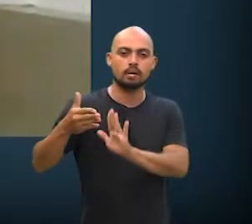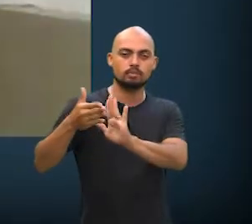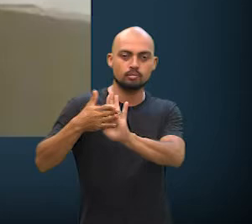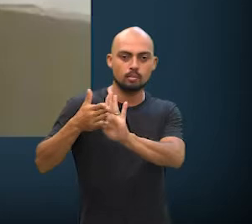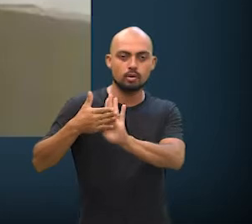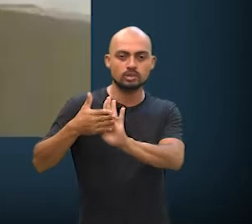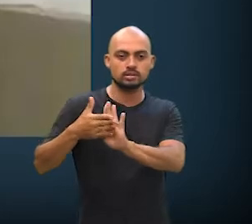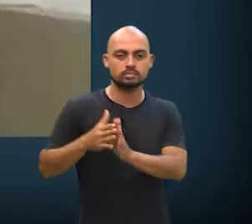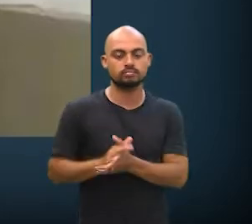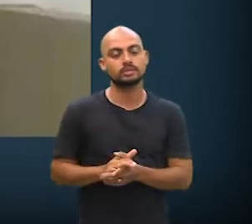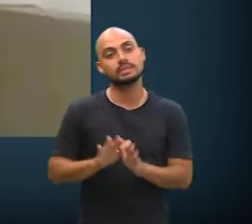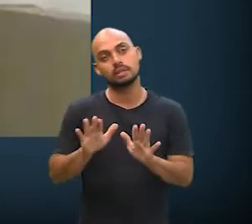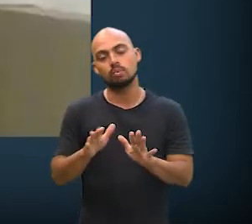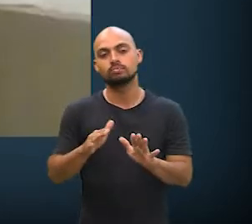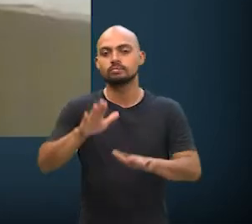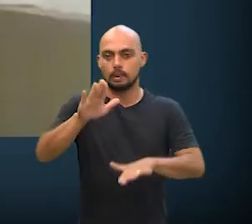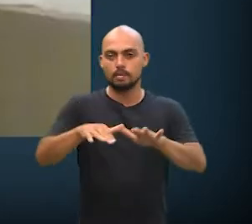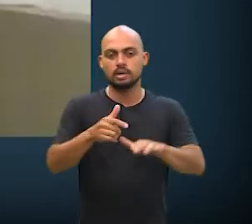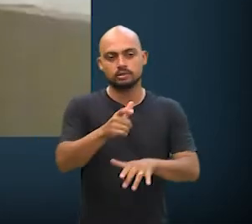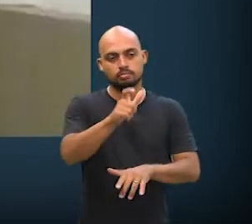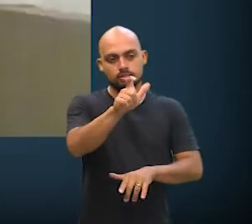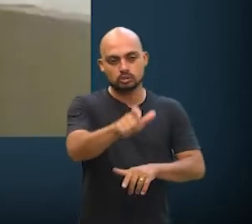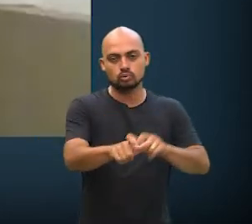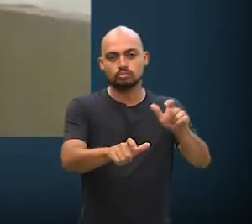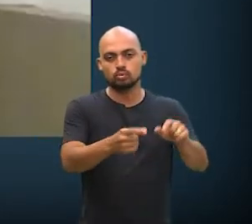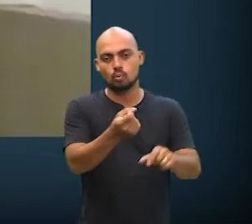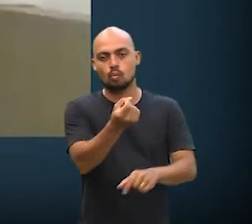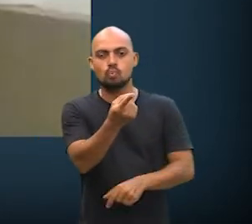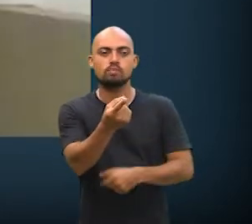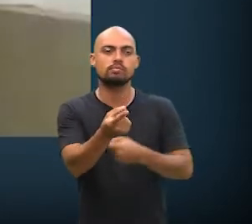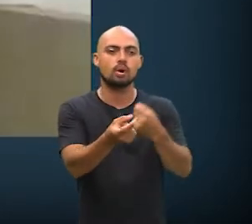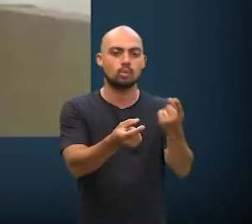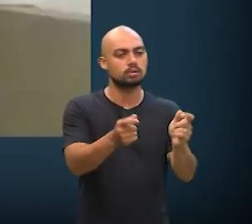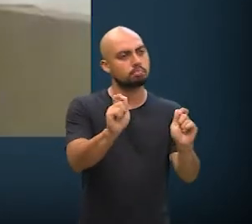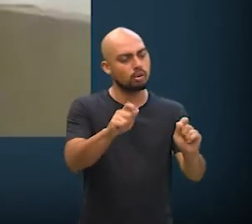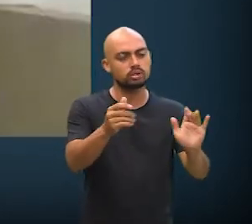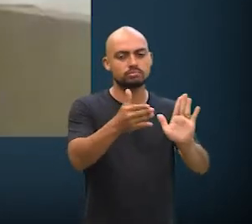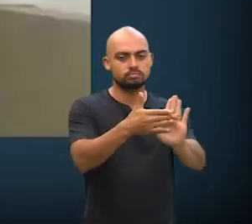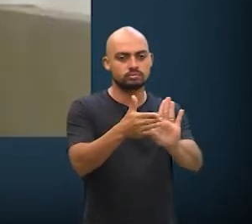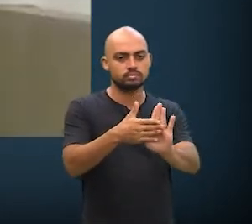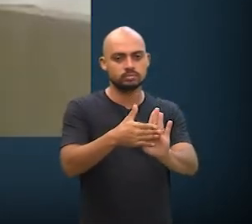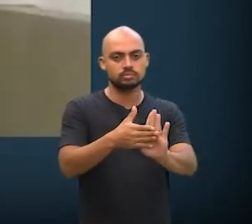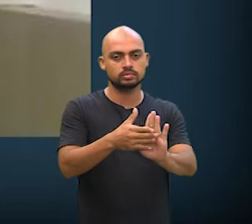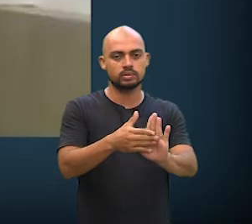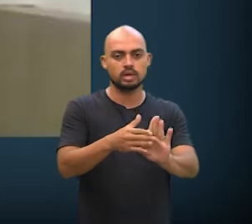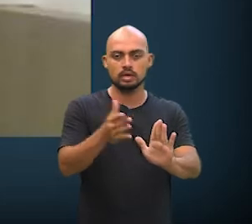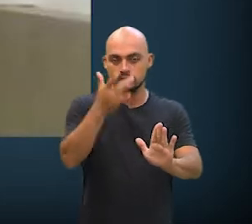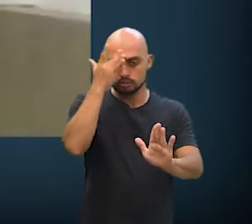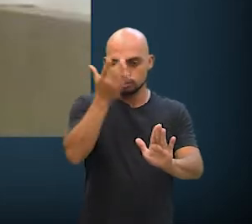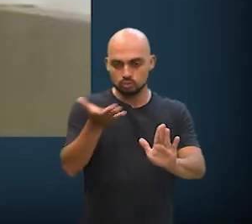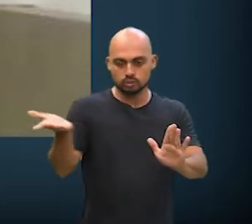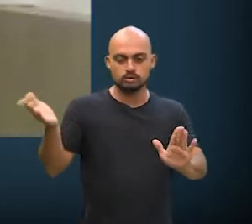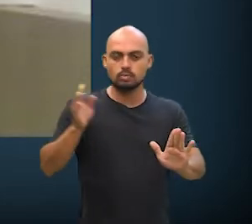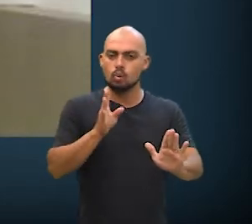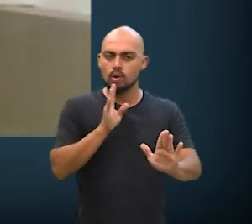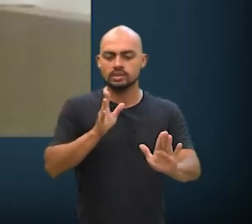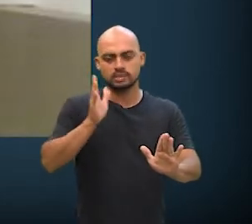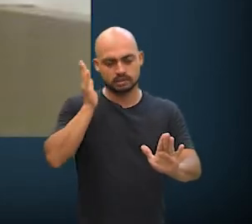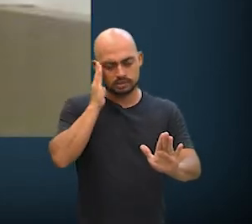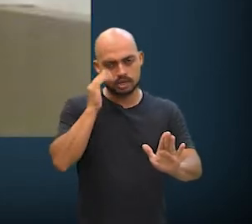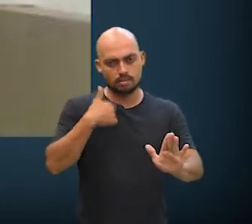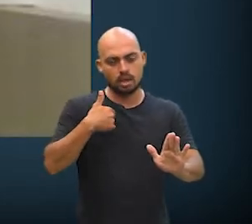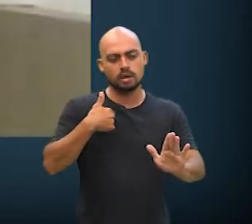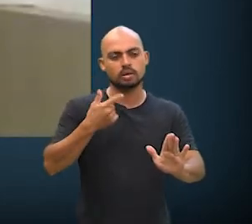Para algumas pessoas pode ser, né? Porque lembrando que não é pecado isso, né? quem me conhece sabe quanto que eu sou engajada com